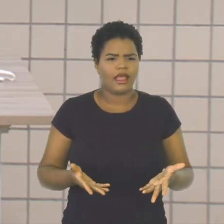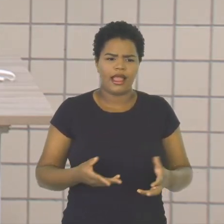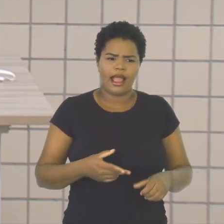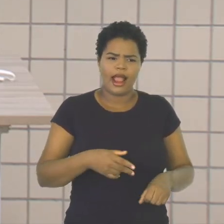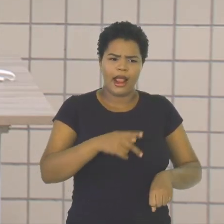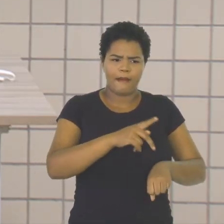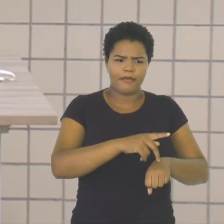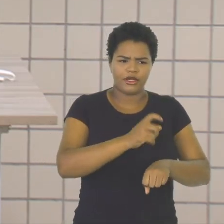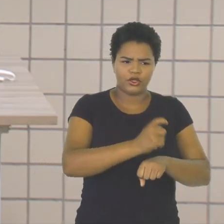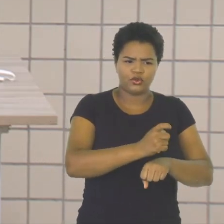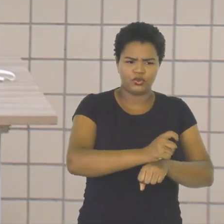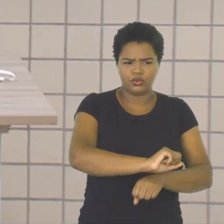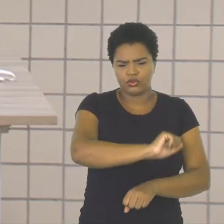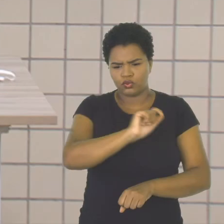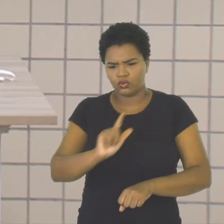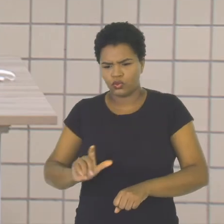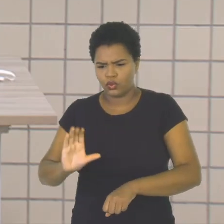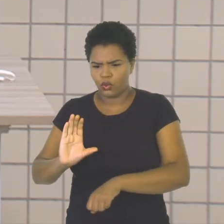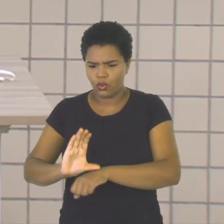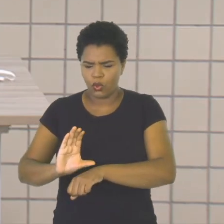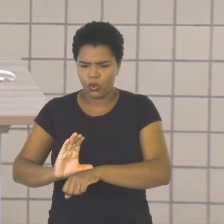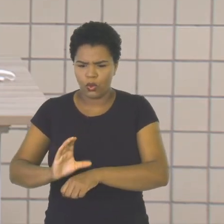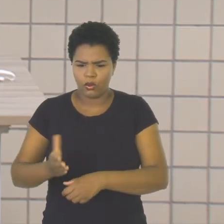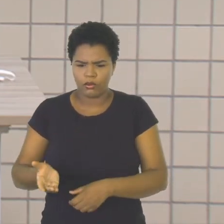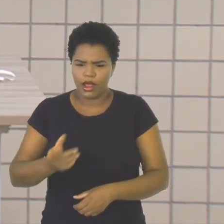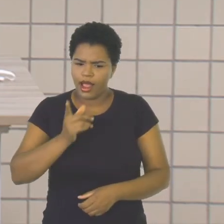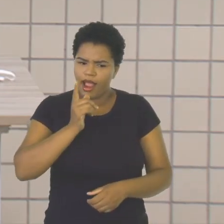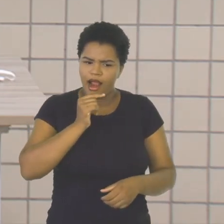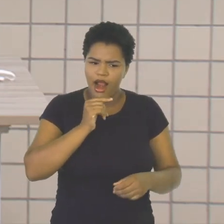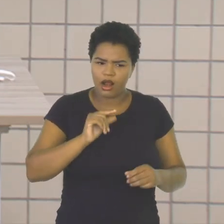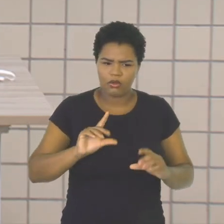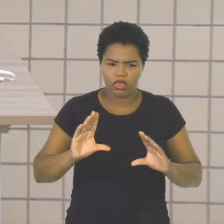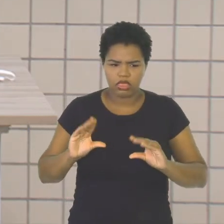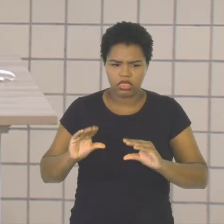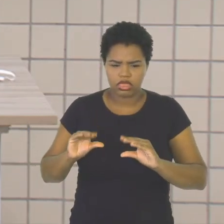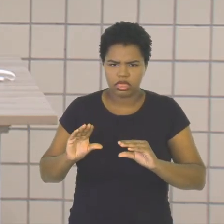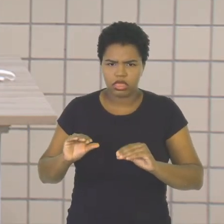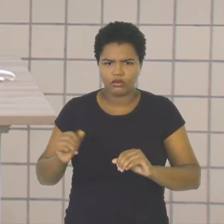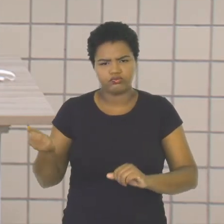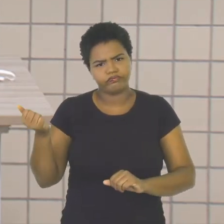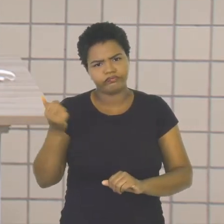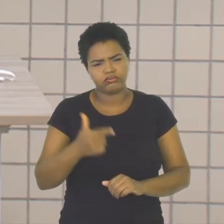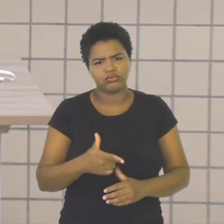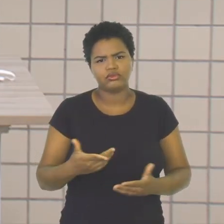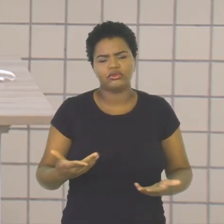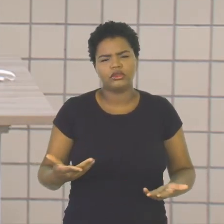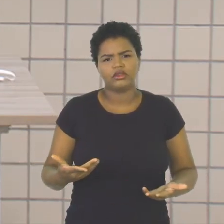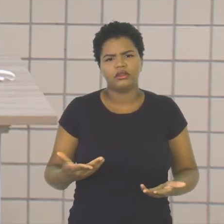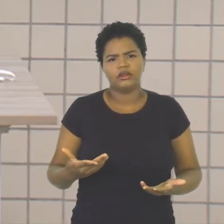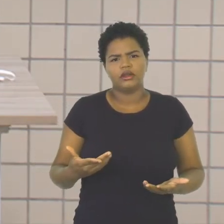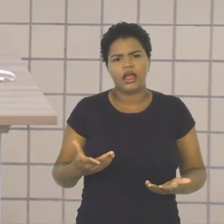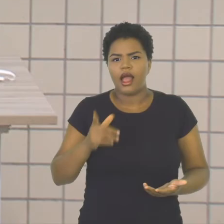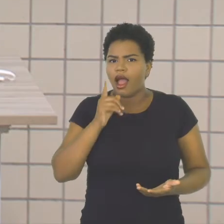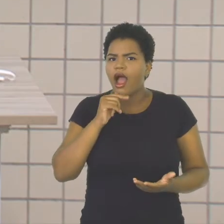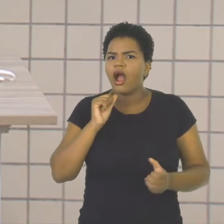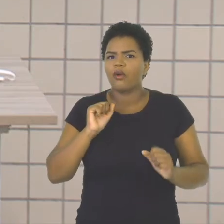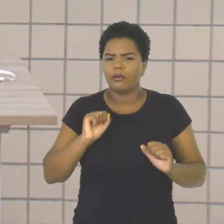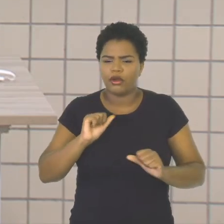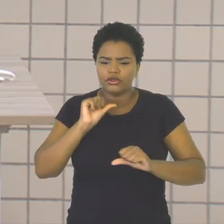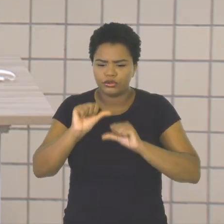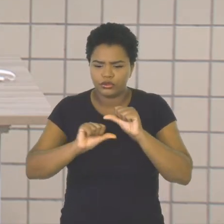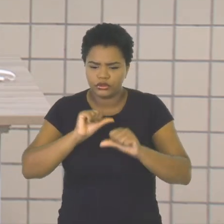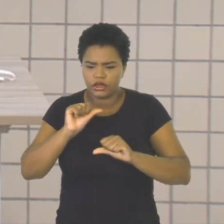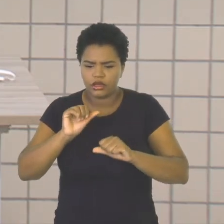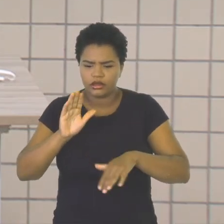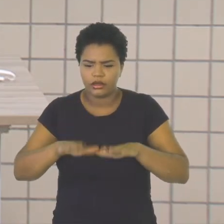água é mais mole, digamos assim, porque a água a gente consegue modificar ela dependendo do recipiente, do